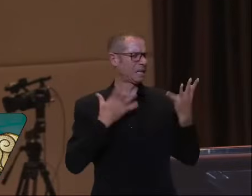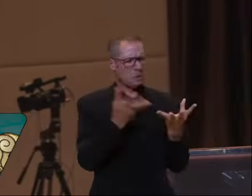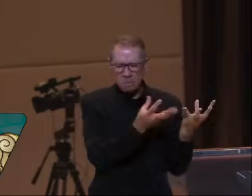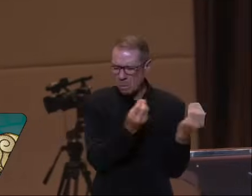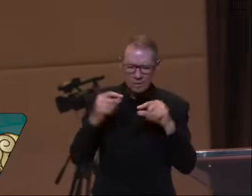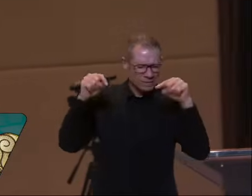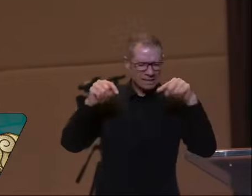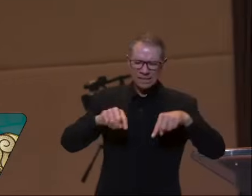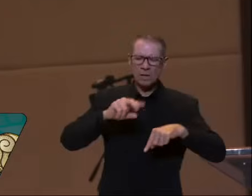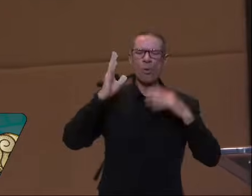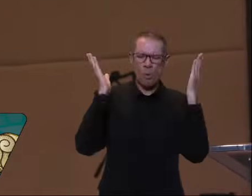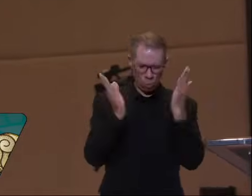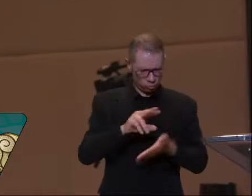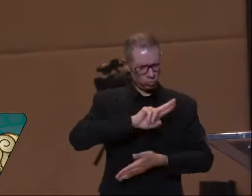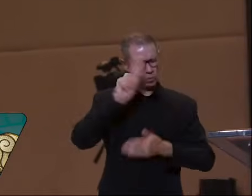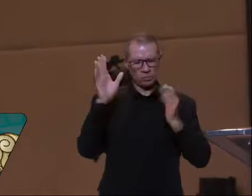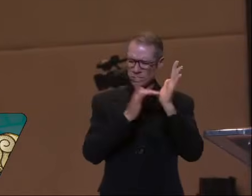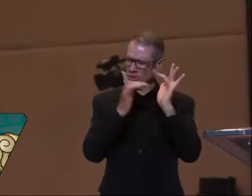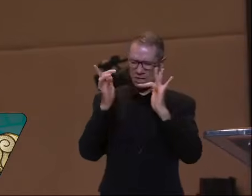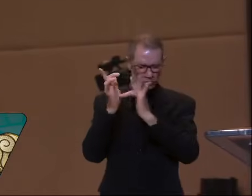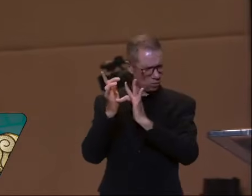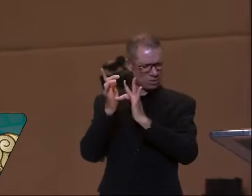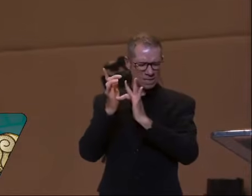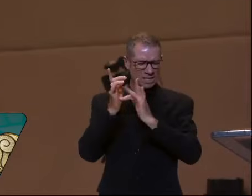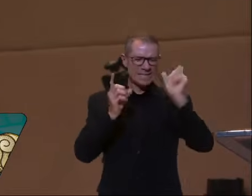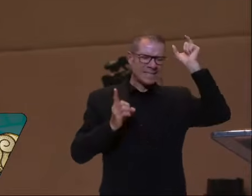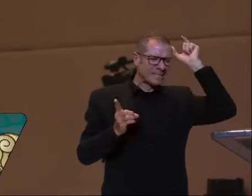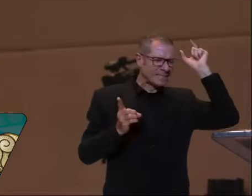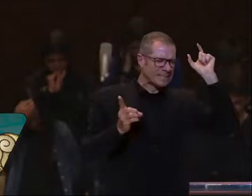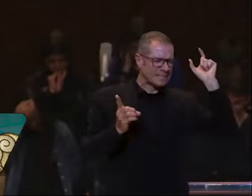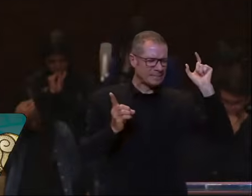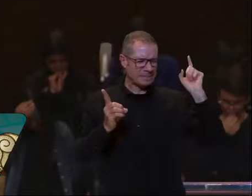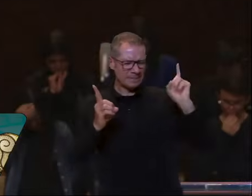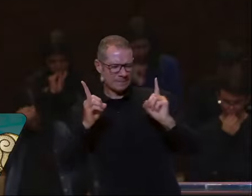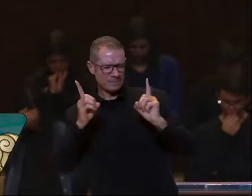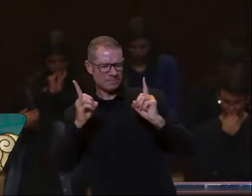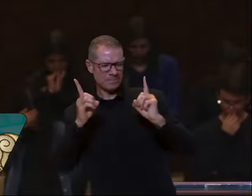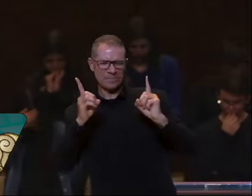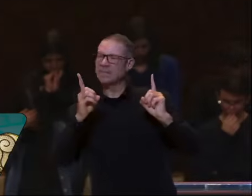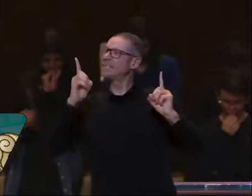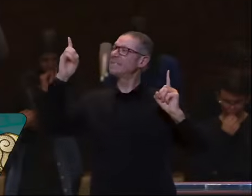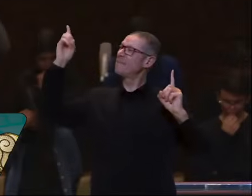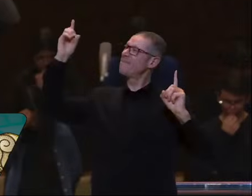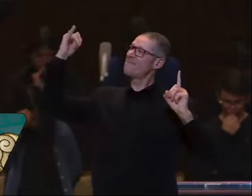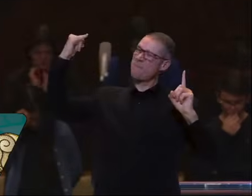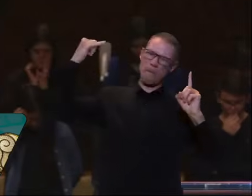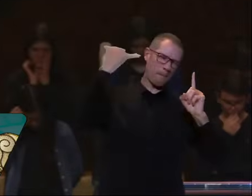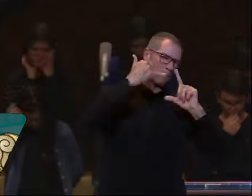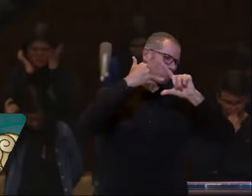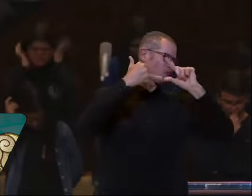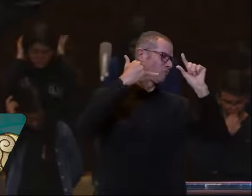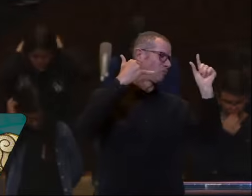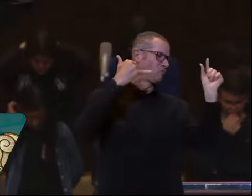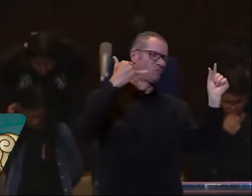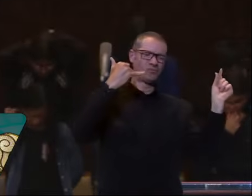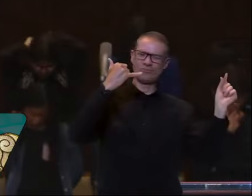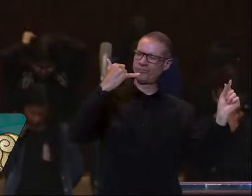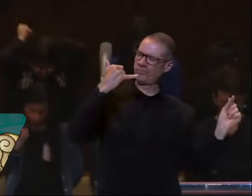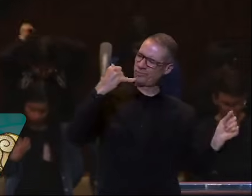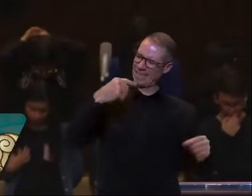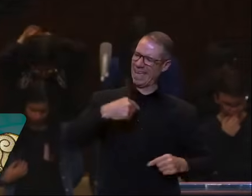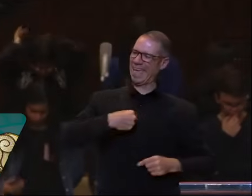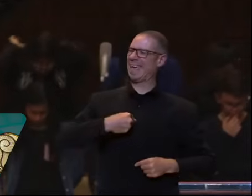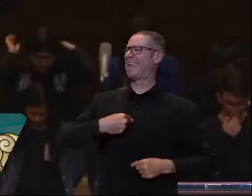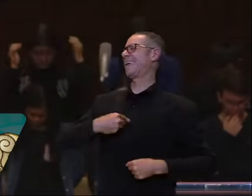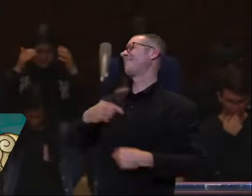que hoje, em nome de Jesus, ele seja derrotado neste lugar. Que pessoas possam entender: eu sou